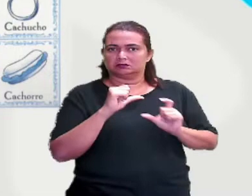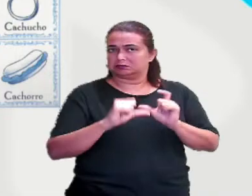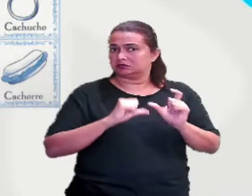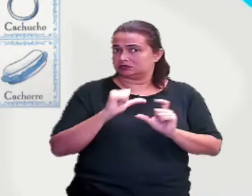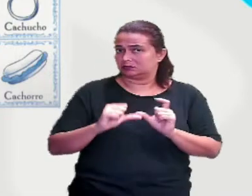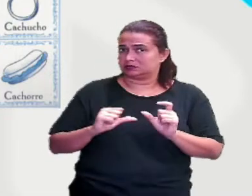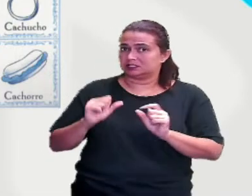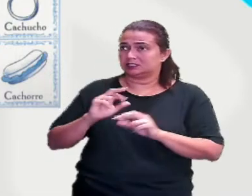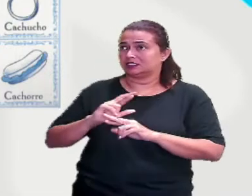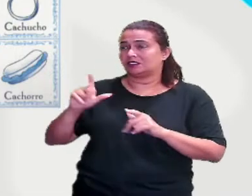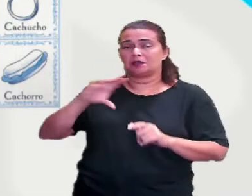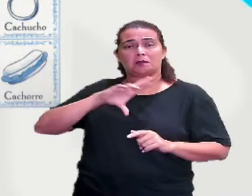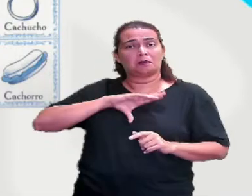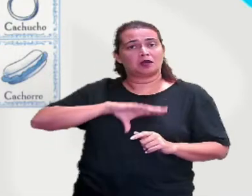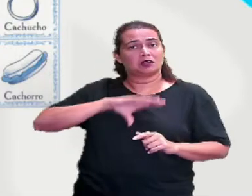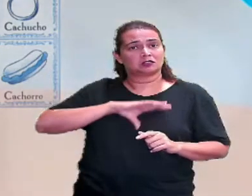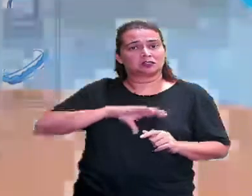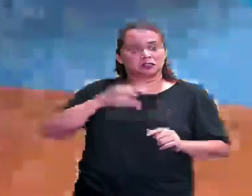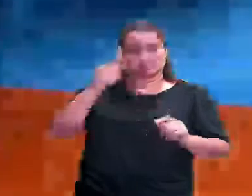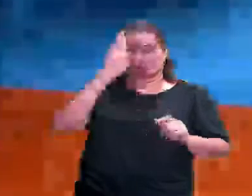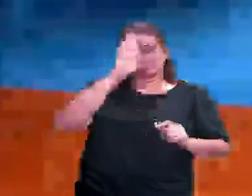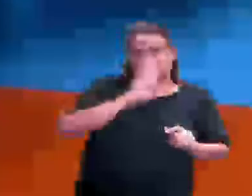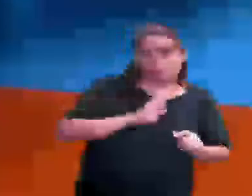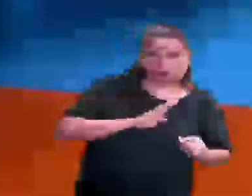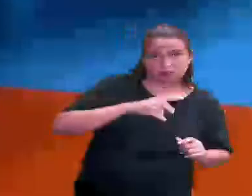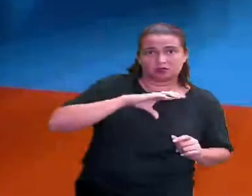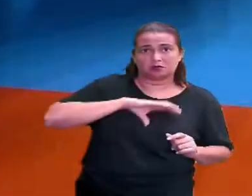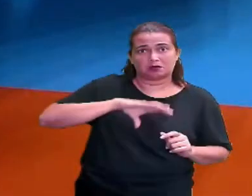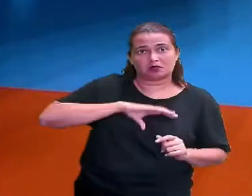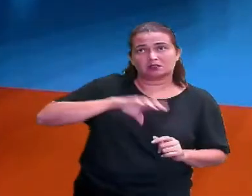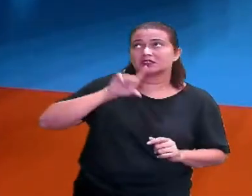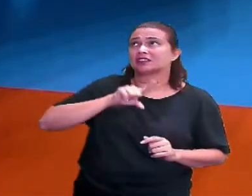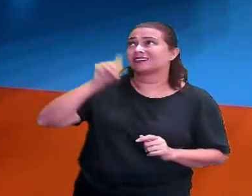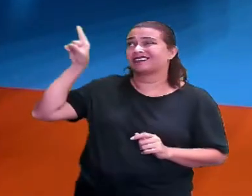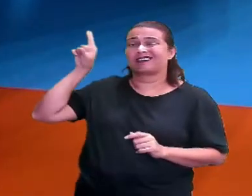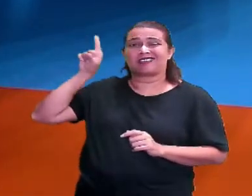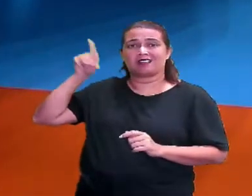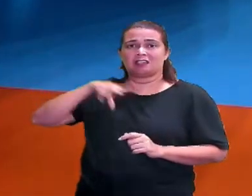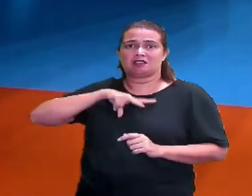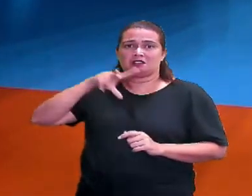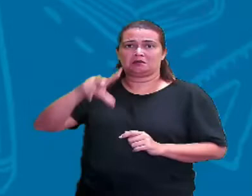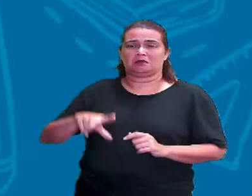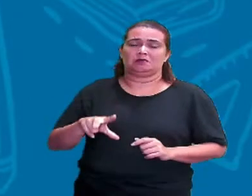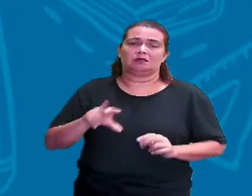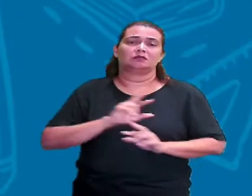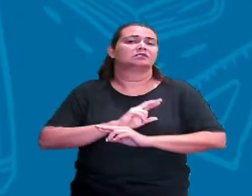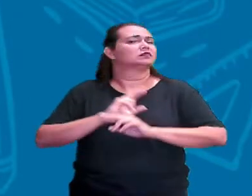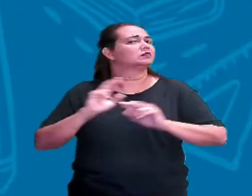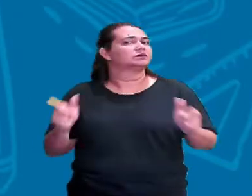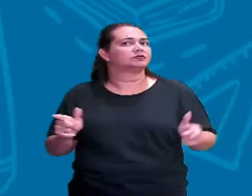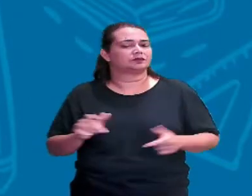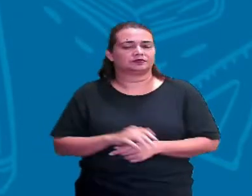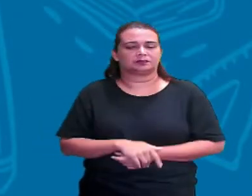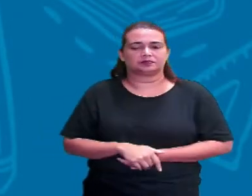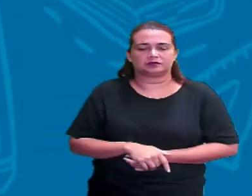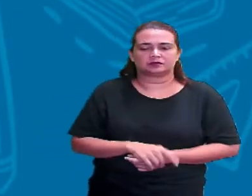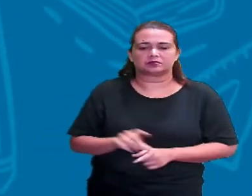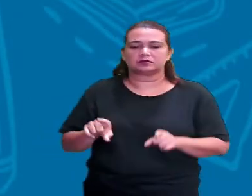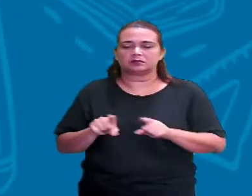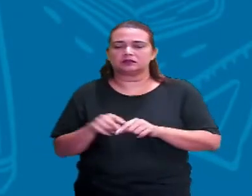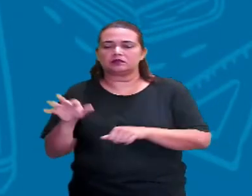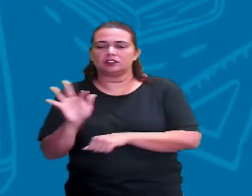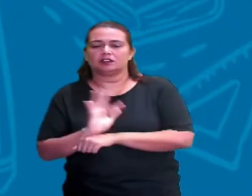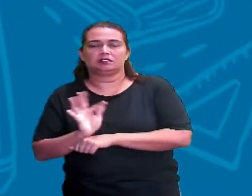Brasil. Okay? Então nós temos agora filmes, por exemplo. É